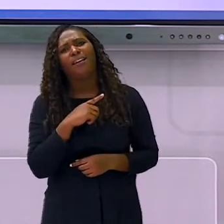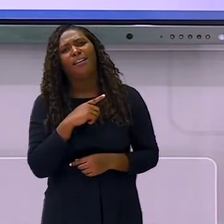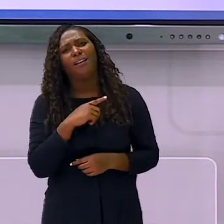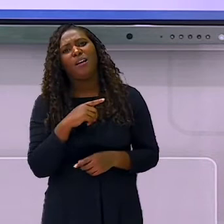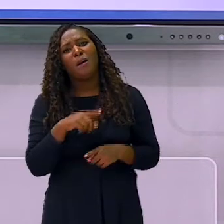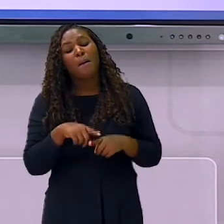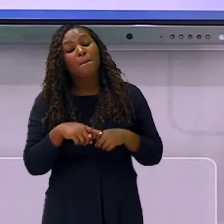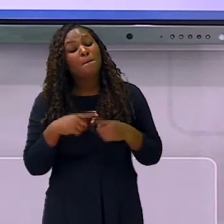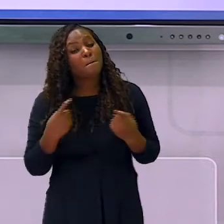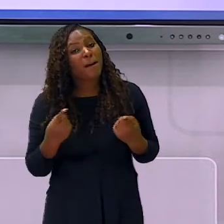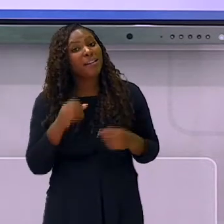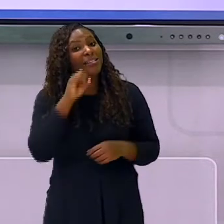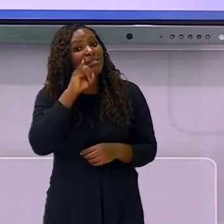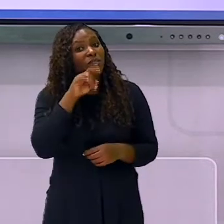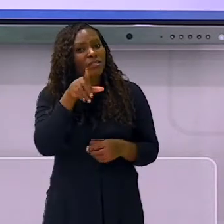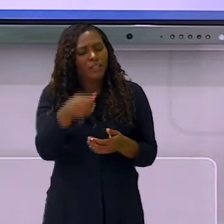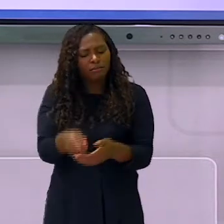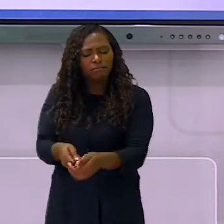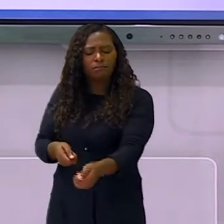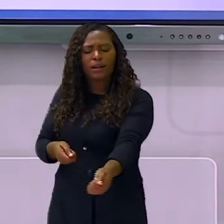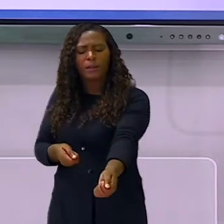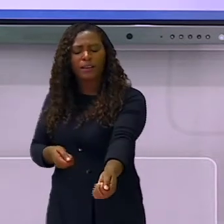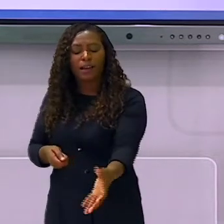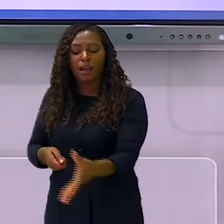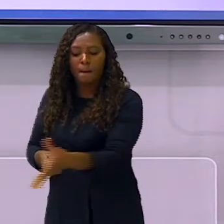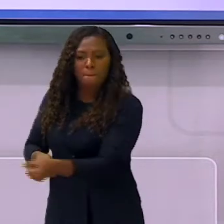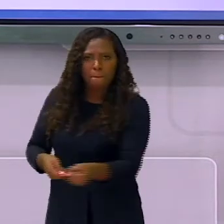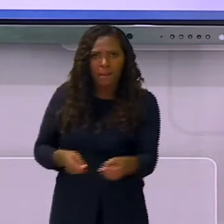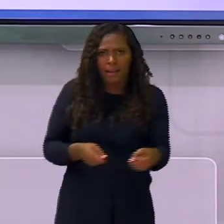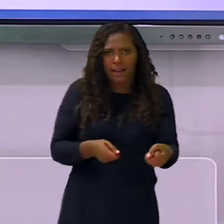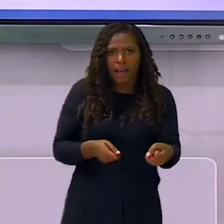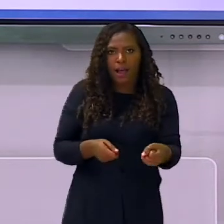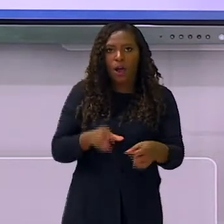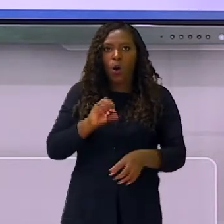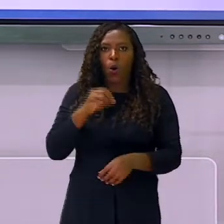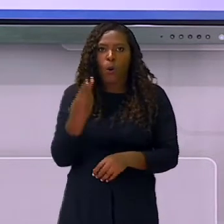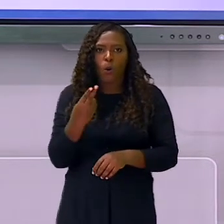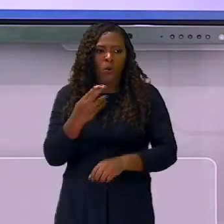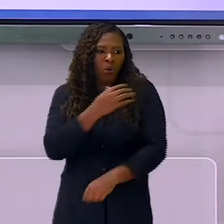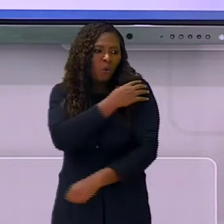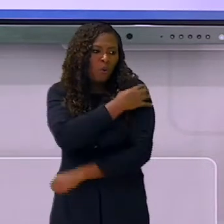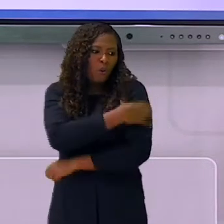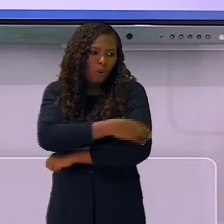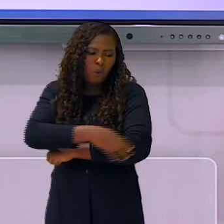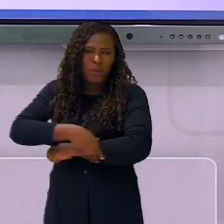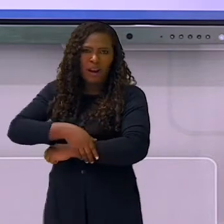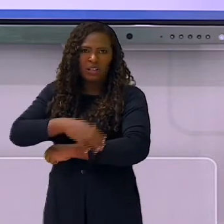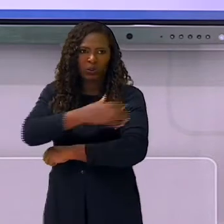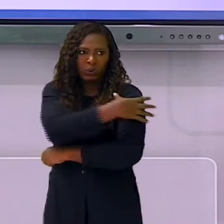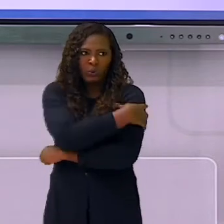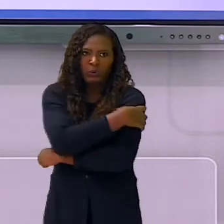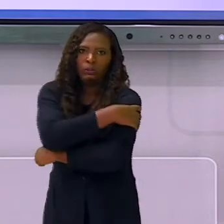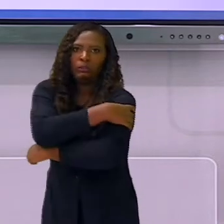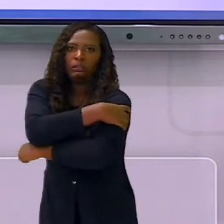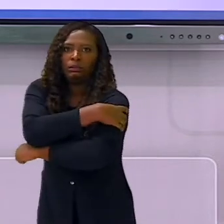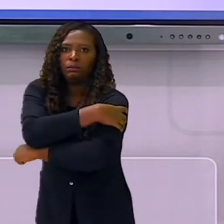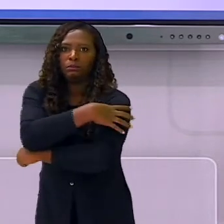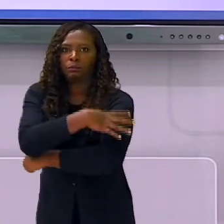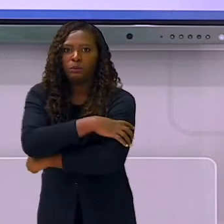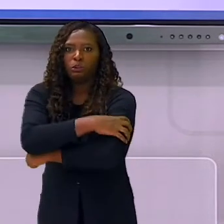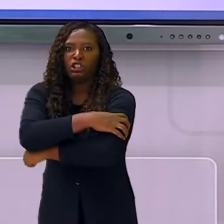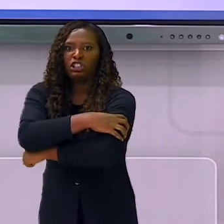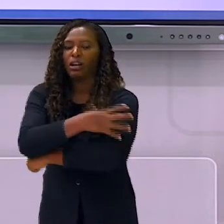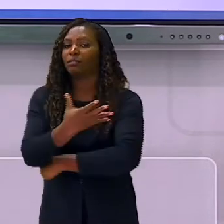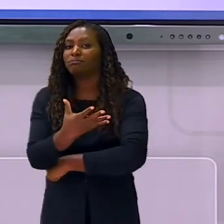para guiá-lo ou empurrá-lo pelo braço, isso deixa desnorteado e inseguro. Essas